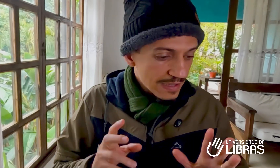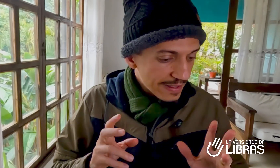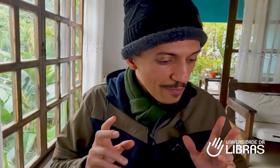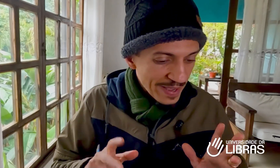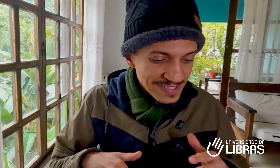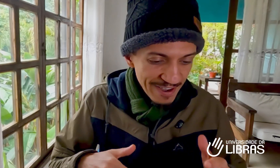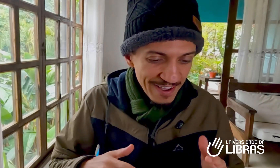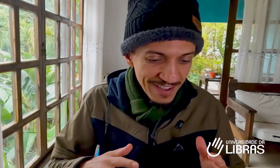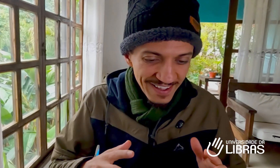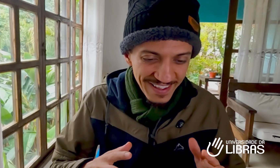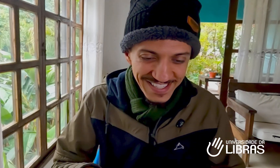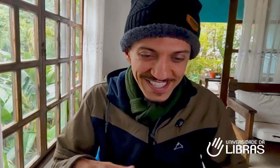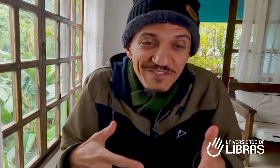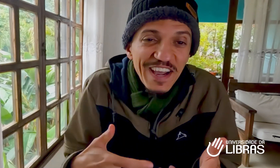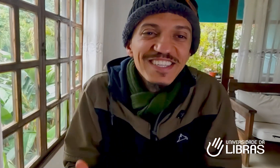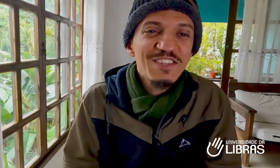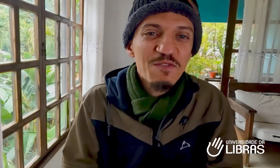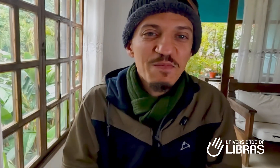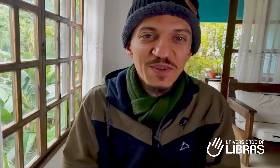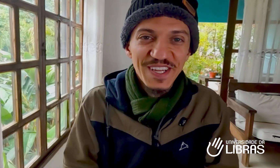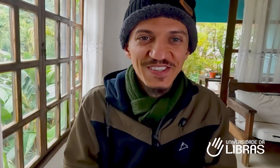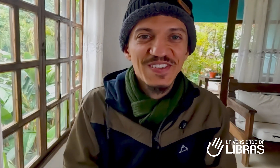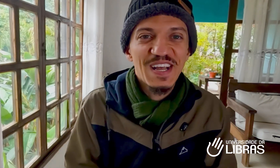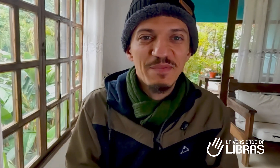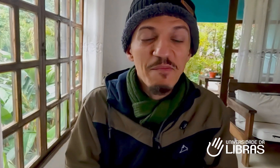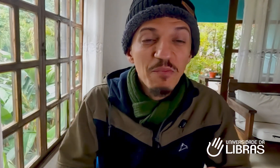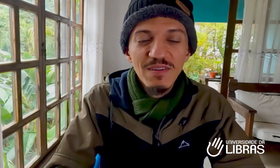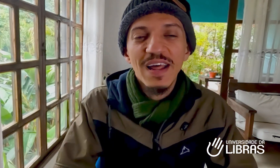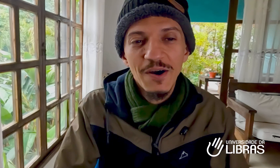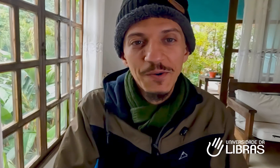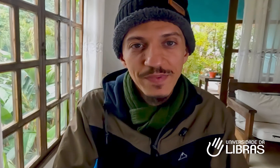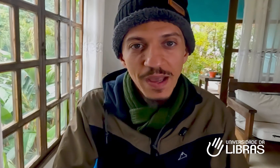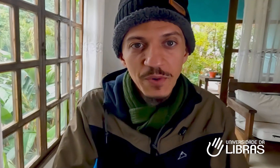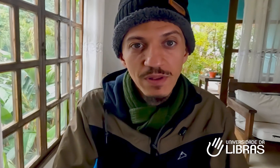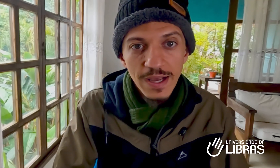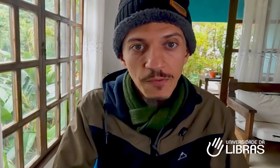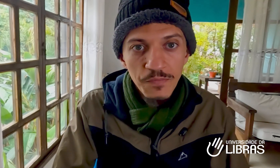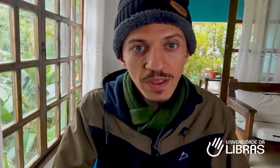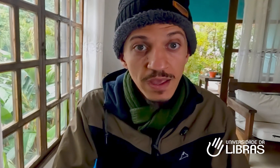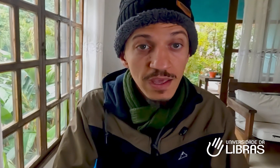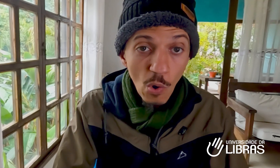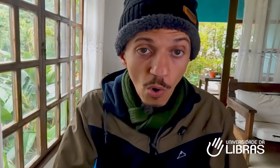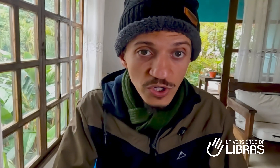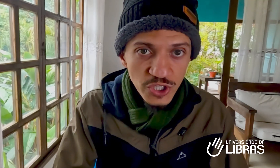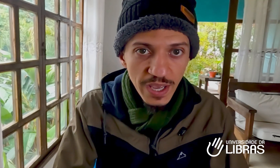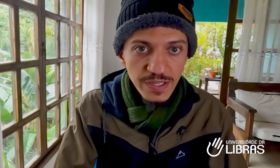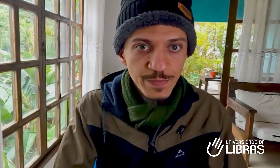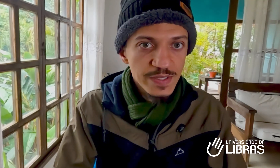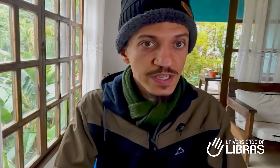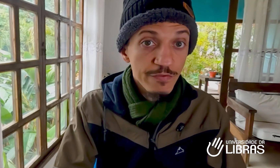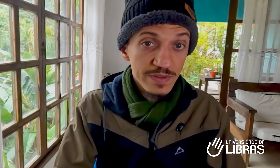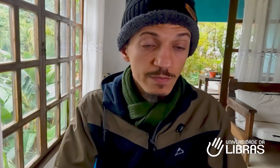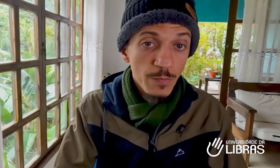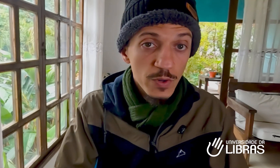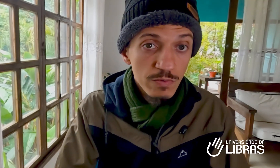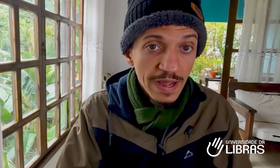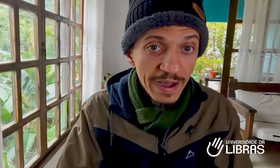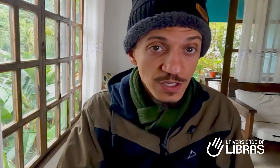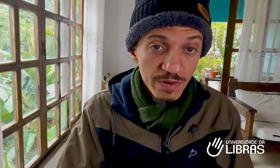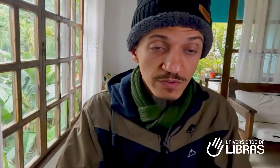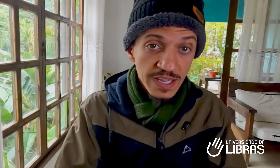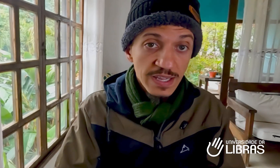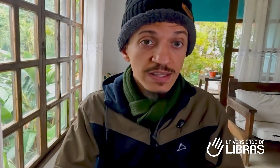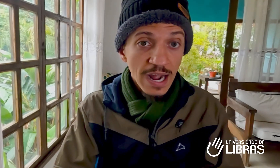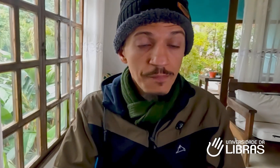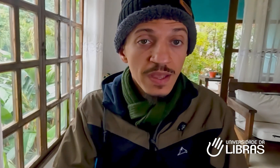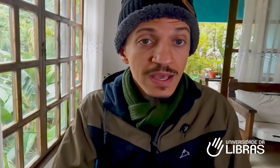você literalmente vai se divertindo no processo, sabe? É muito legal, muito legal. E hoje, em específico, tem uma oportunidade